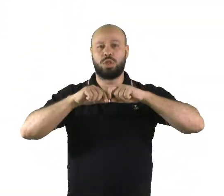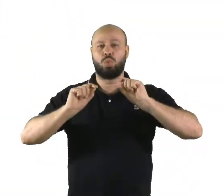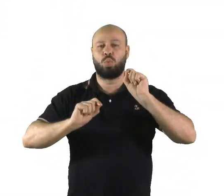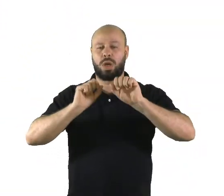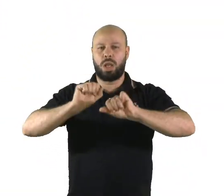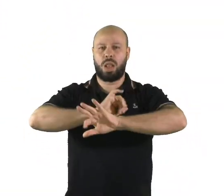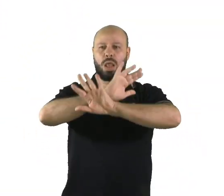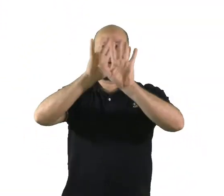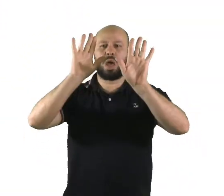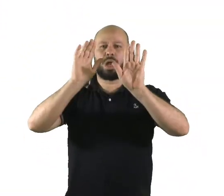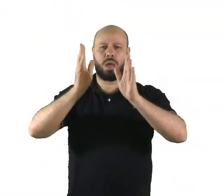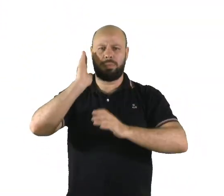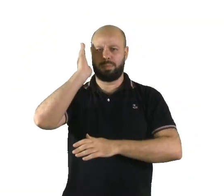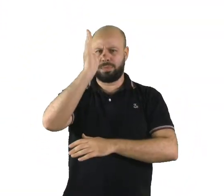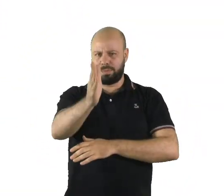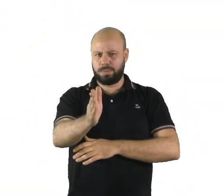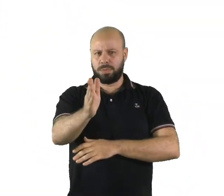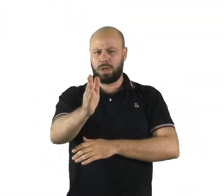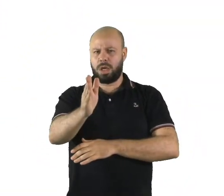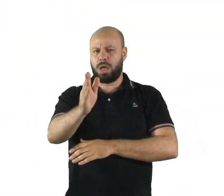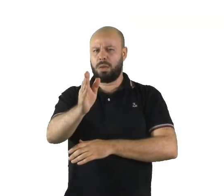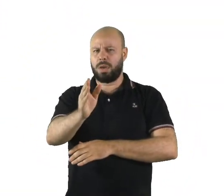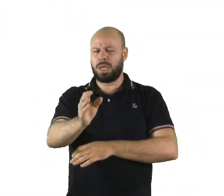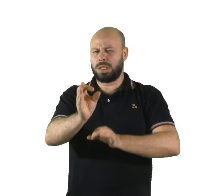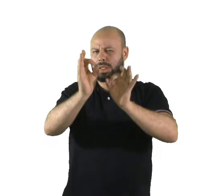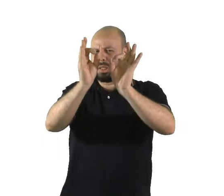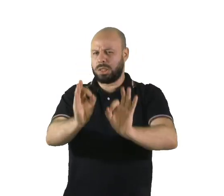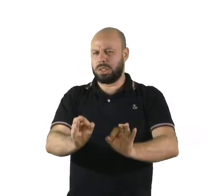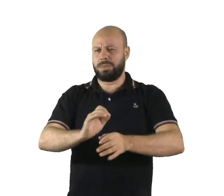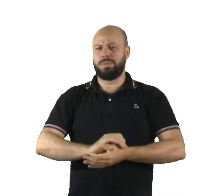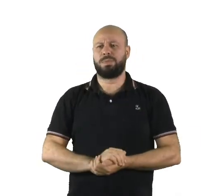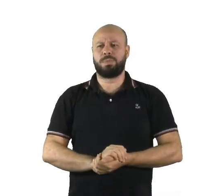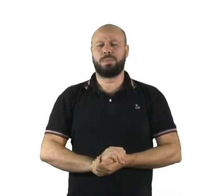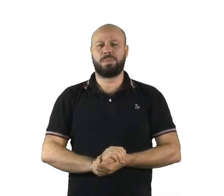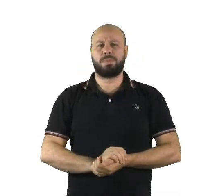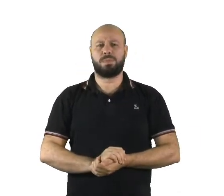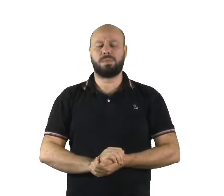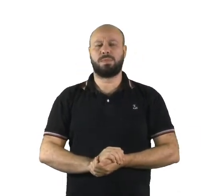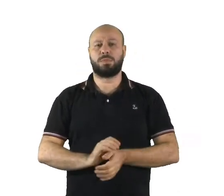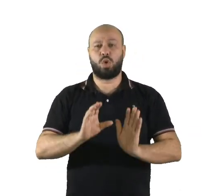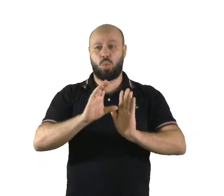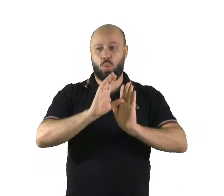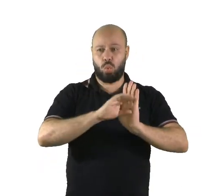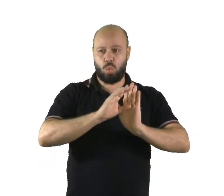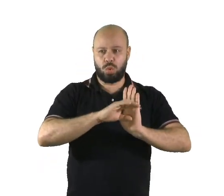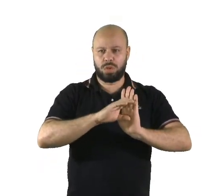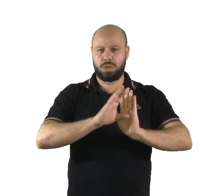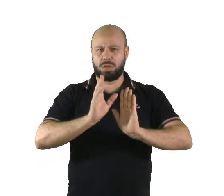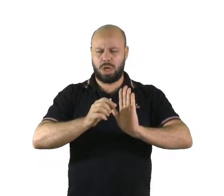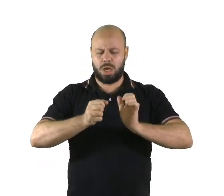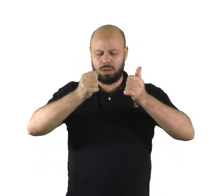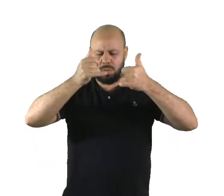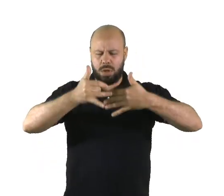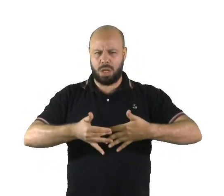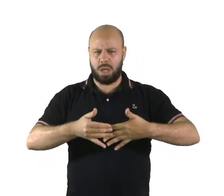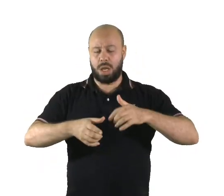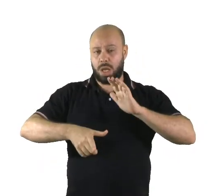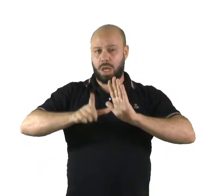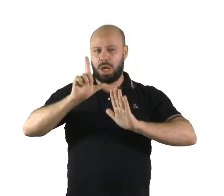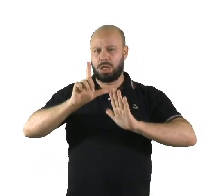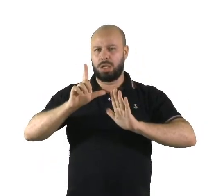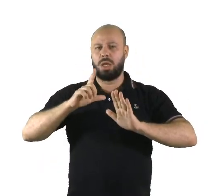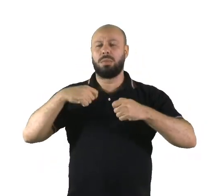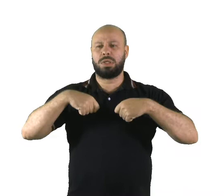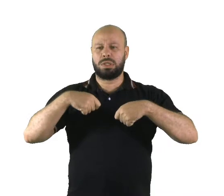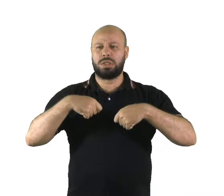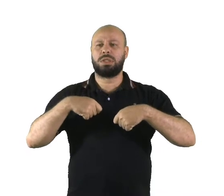clara, direta e objetiva. Os conceitos, como eu já disse anteriormente, têm que ser